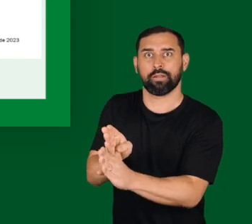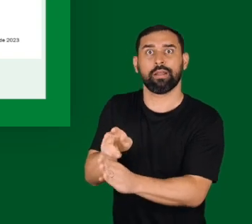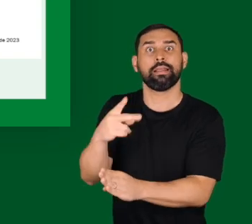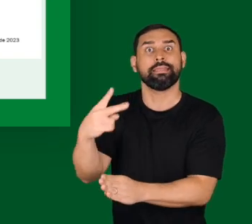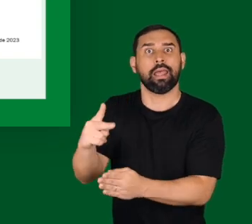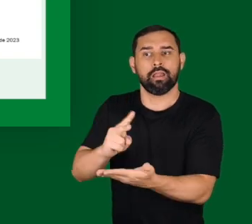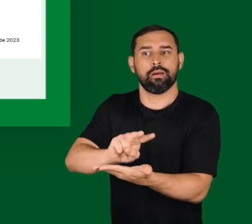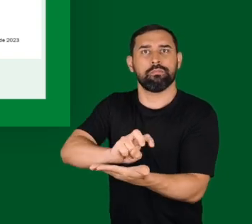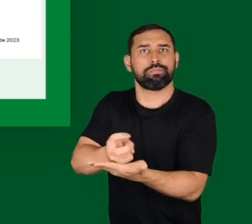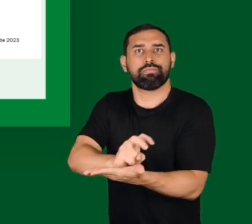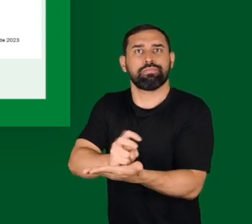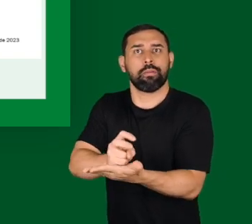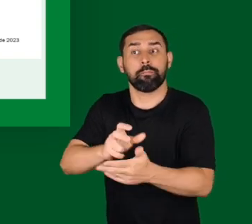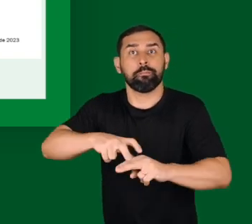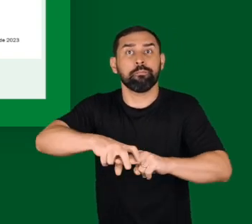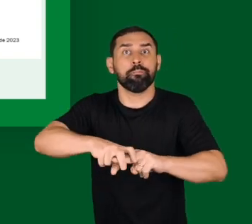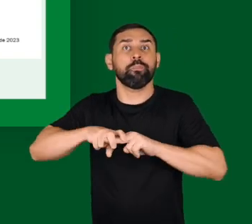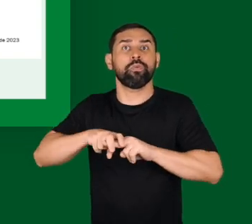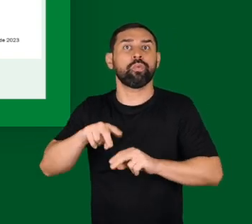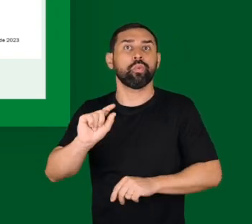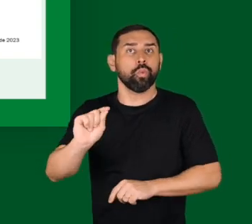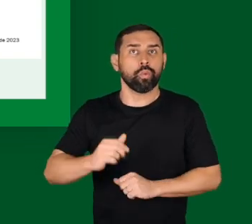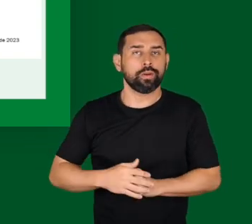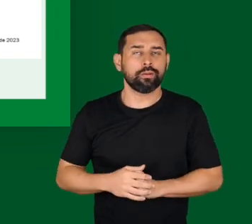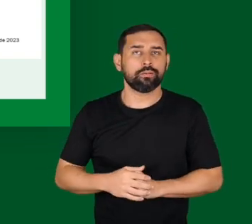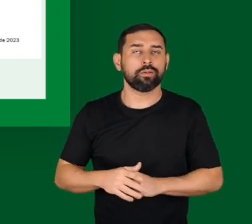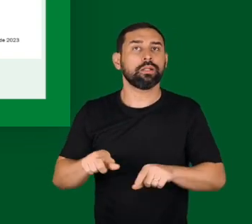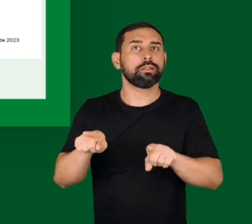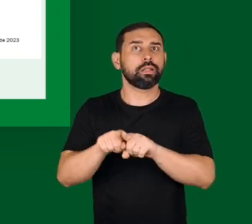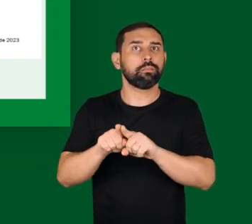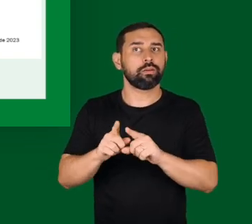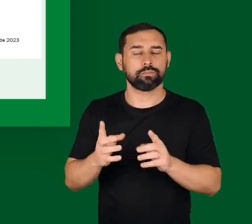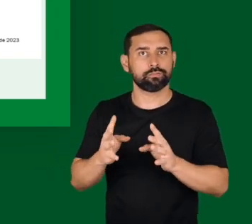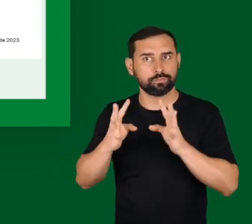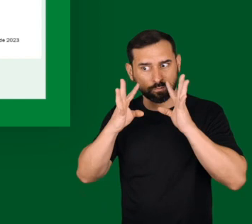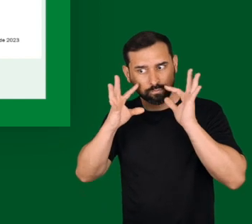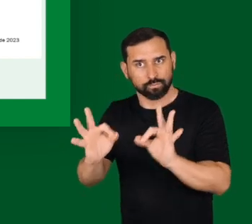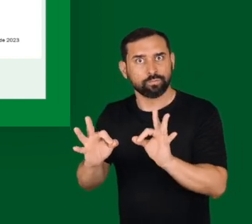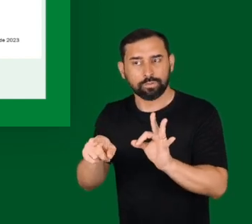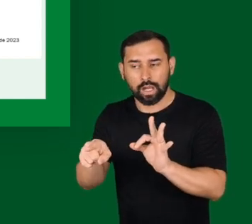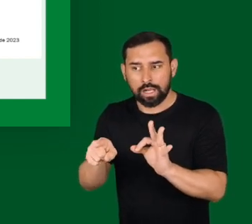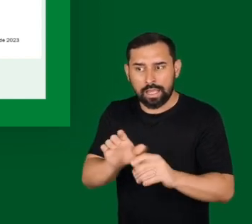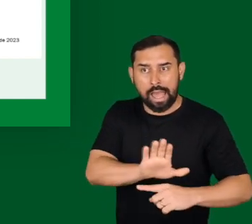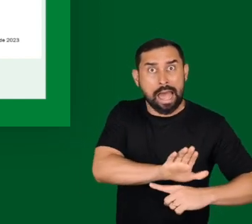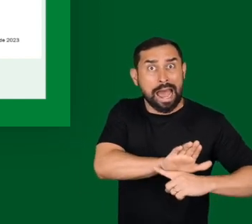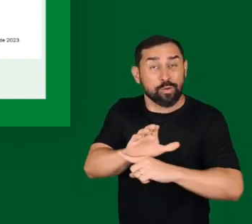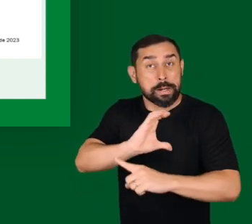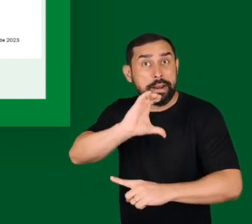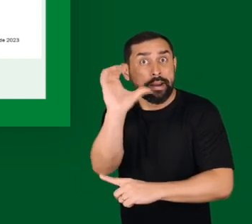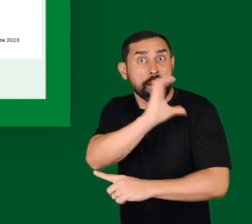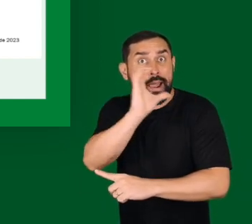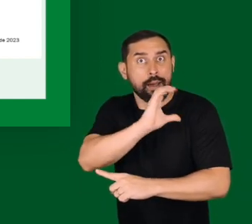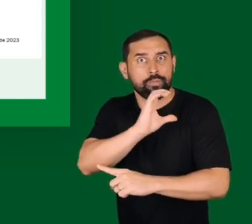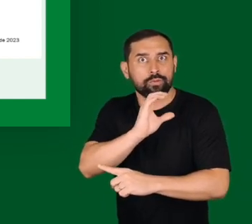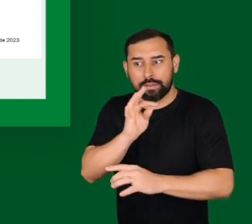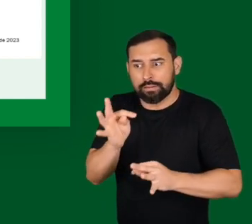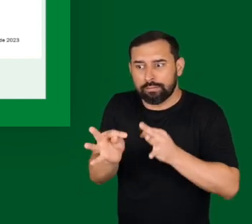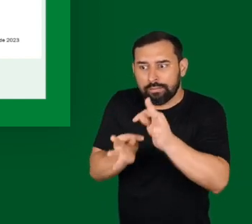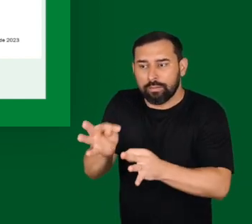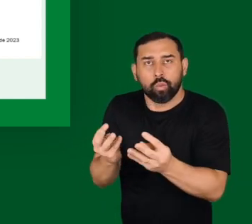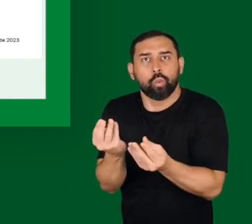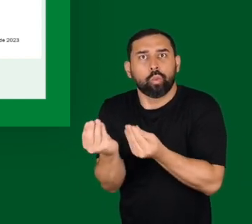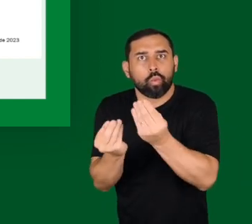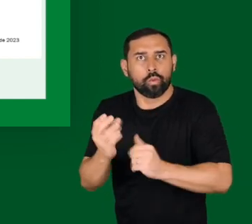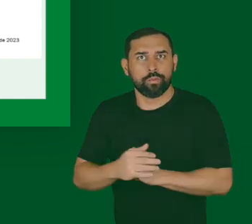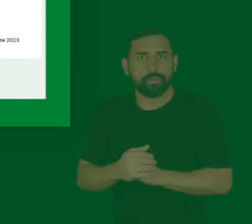identificar o estado de mal epilético, e importante, estar atento para como vai fazer o manejo clínico emergencial dessa criança